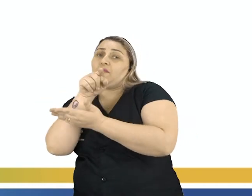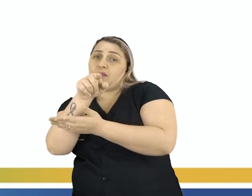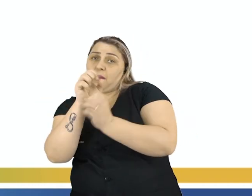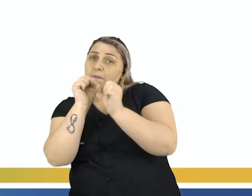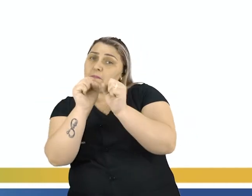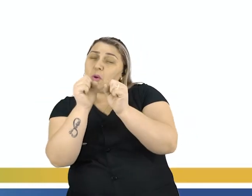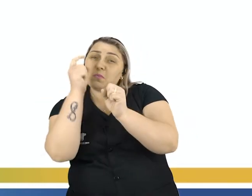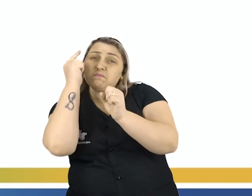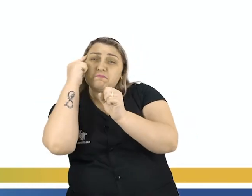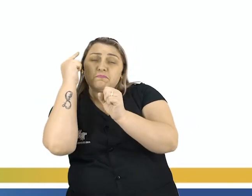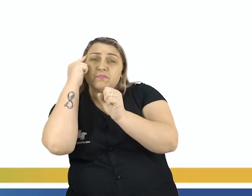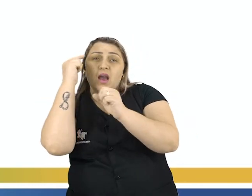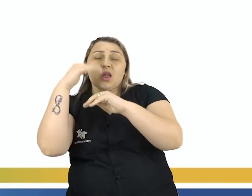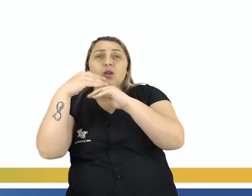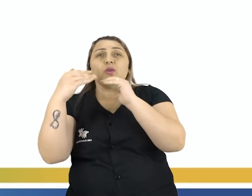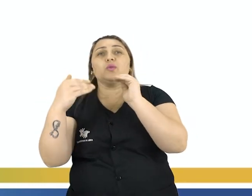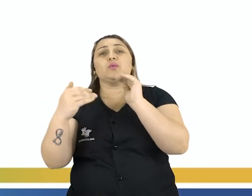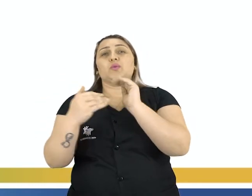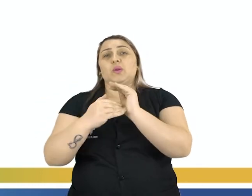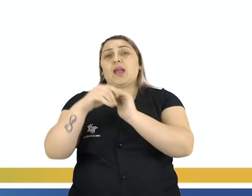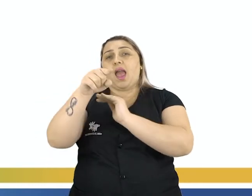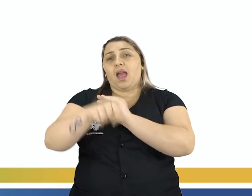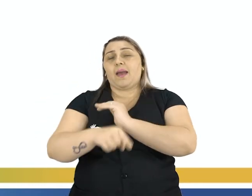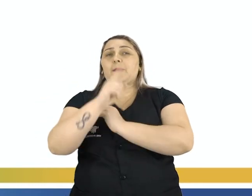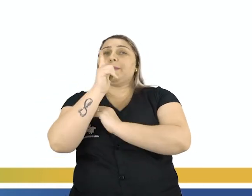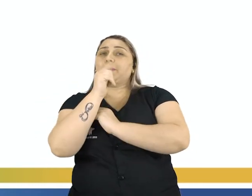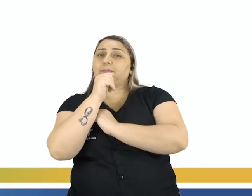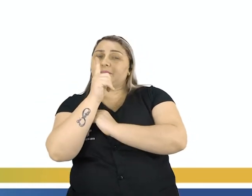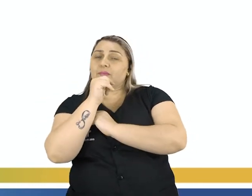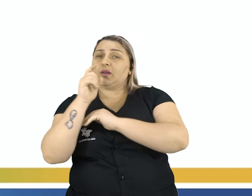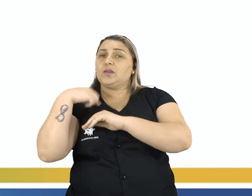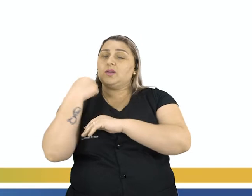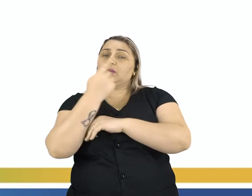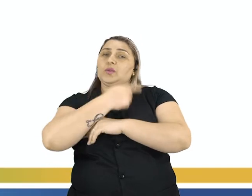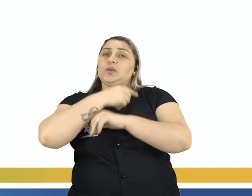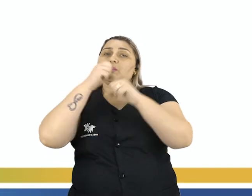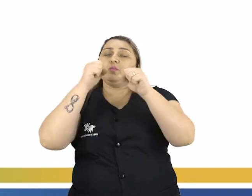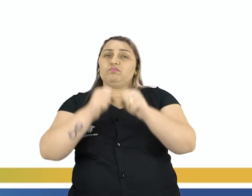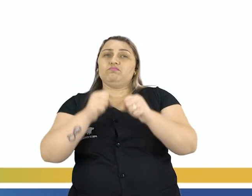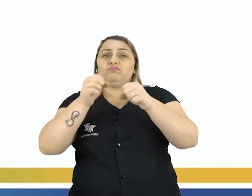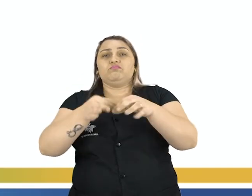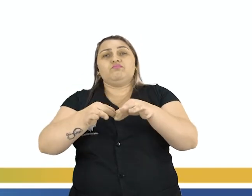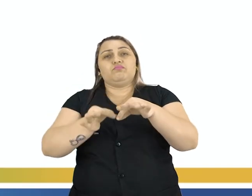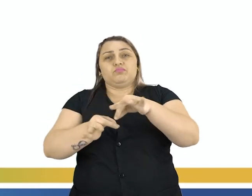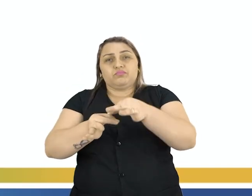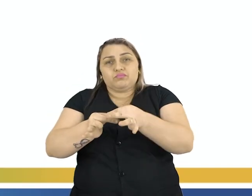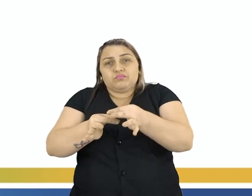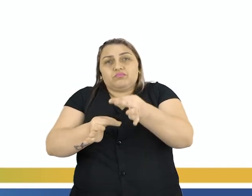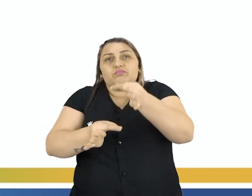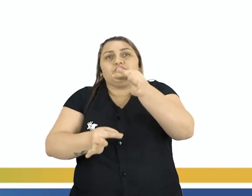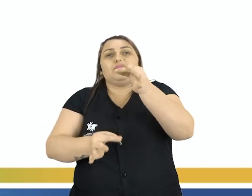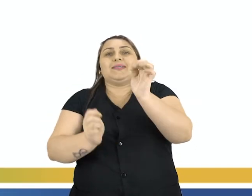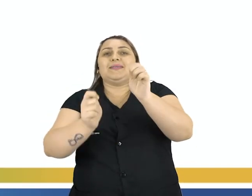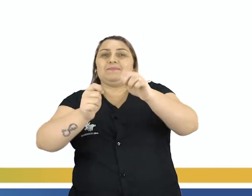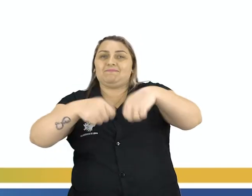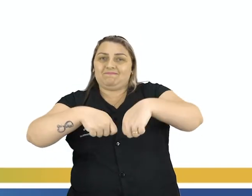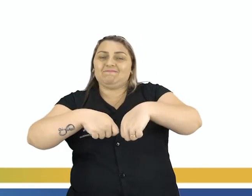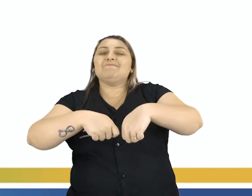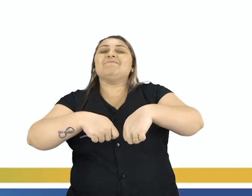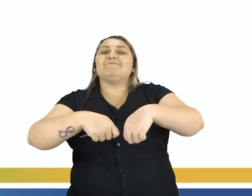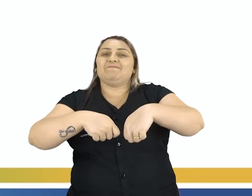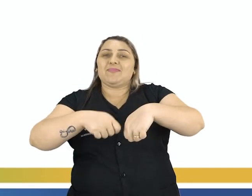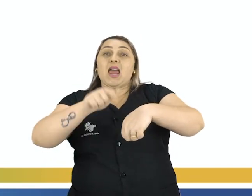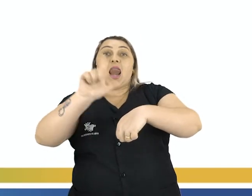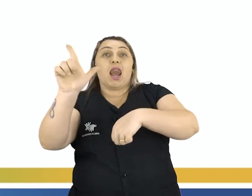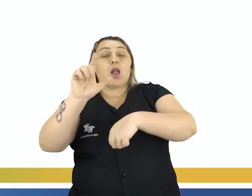você possa imaginar. Então, tudo que for líquido, nós podemos medir através das capacidades.